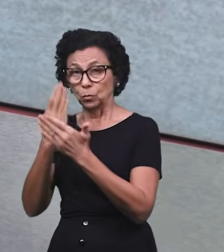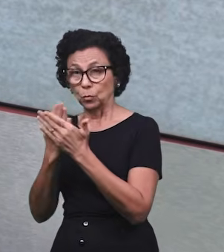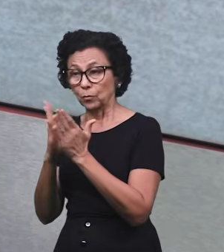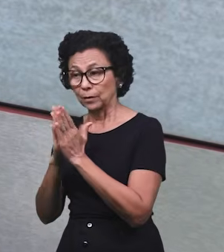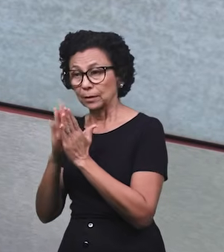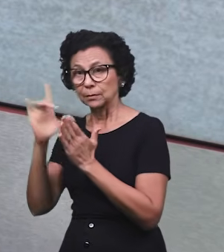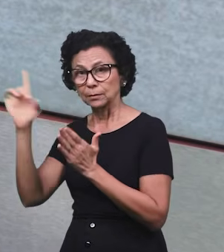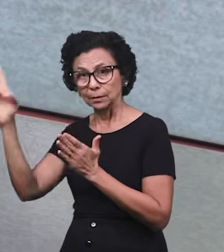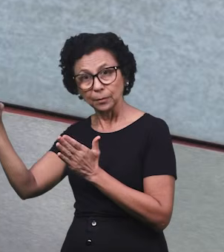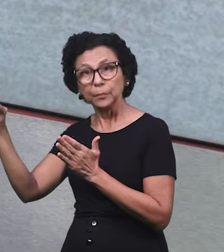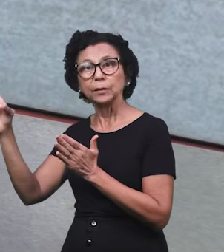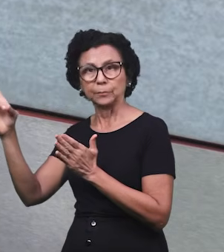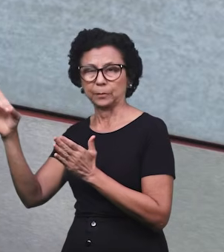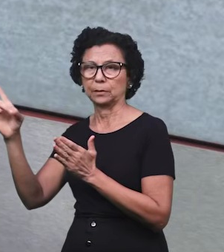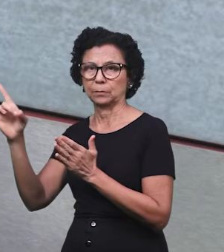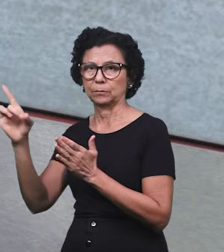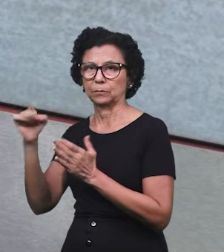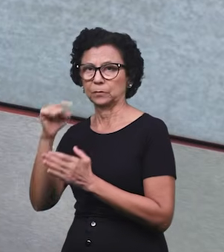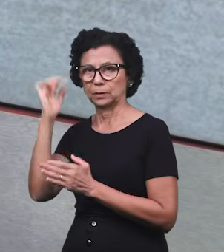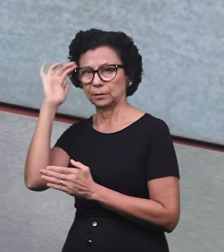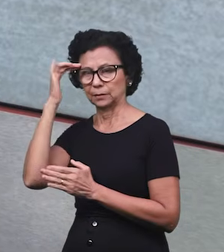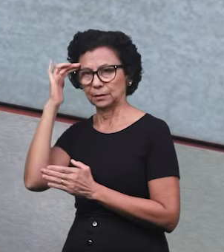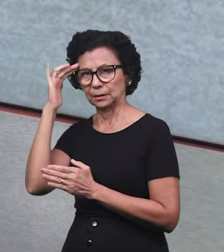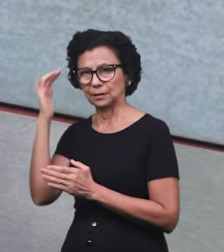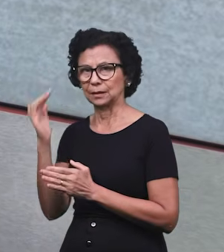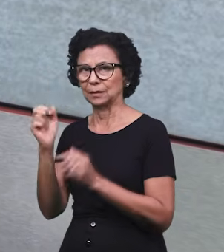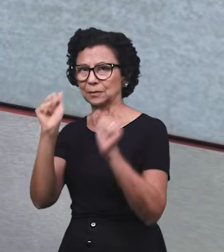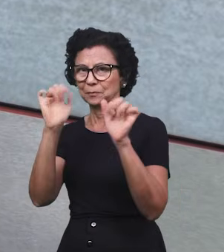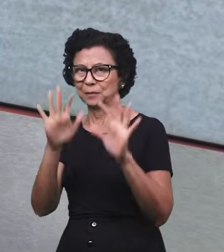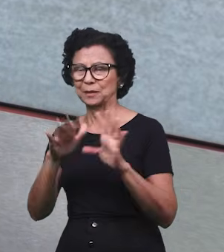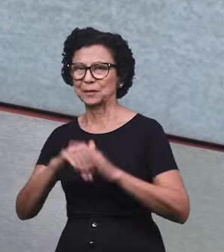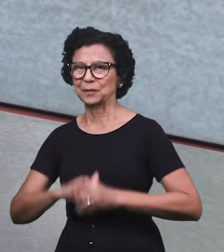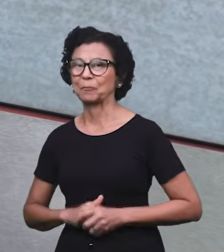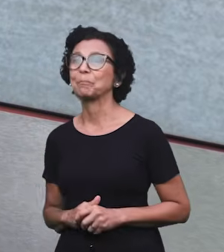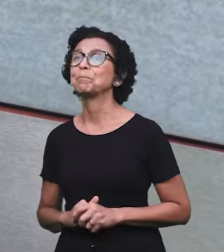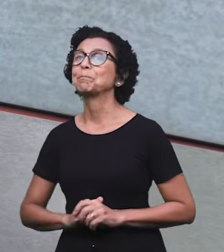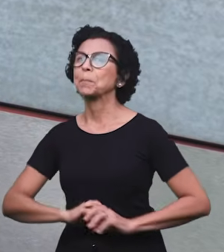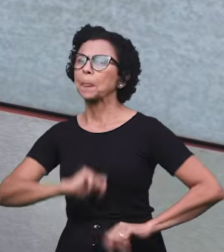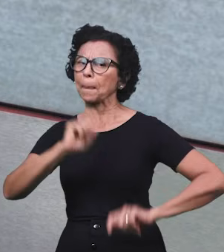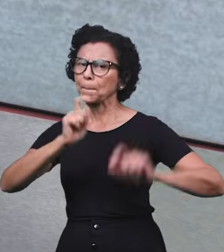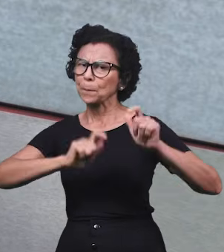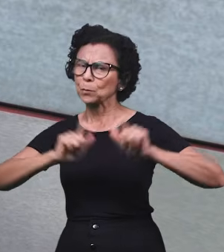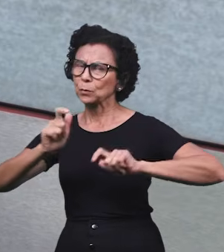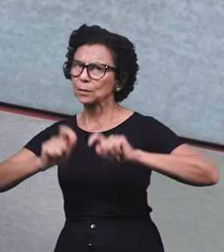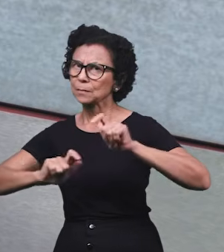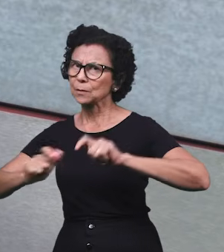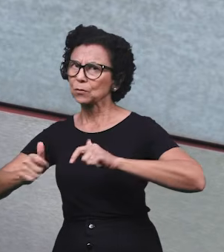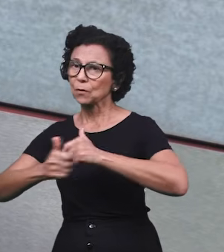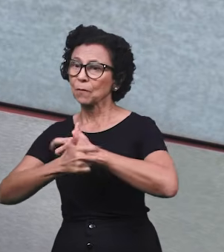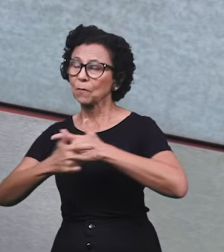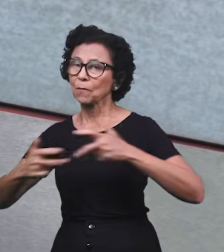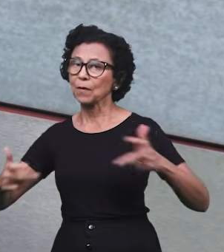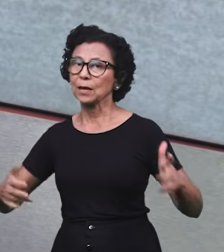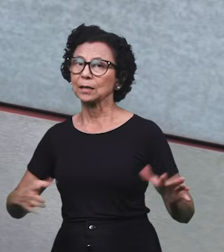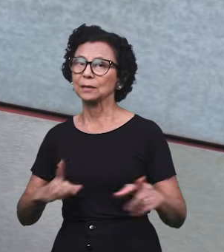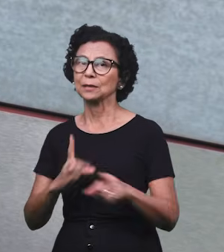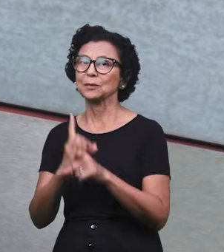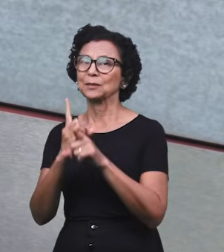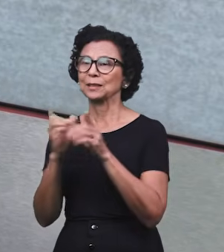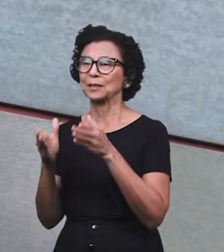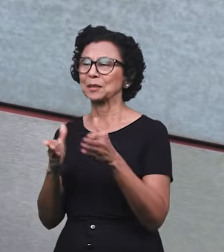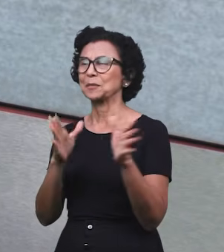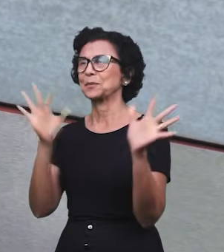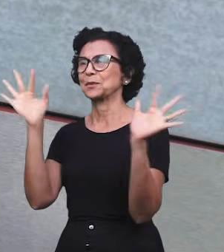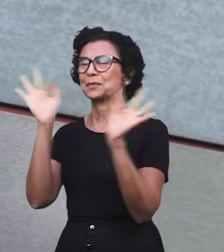ler na Palavra de Deus e vai entender como uma grande bênção para a sua vida. E olha, muitas pessoas encontraram o verdadeiro caminho da